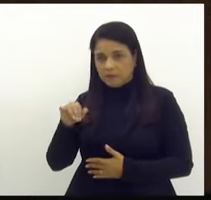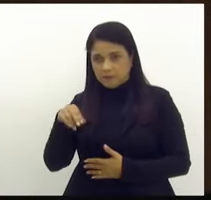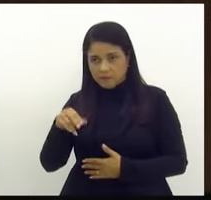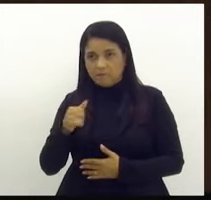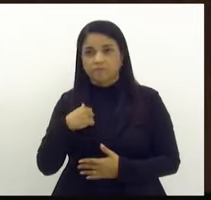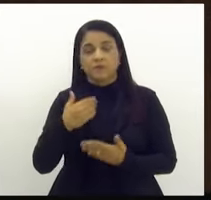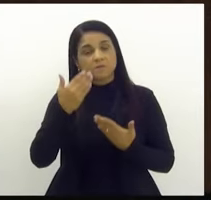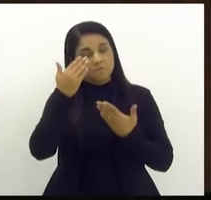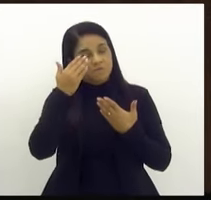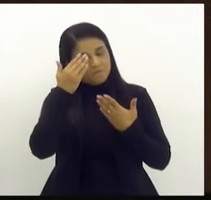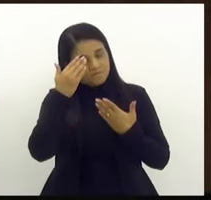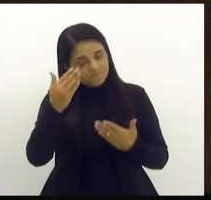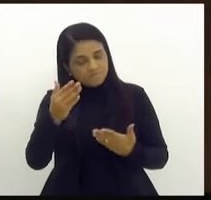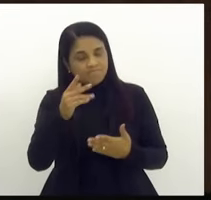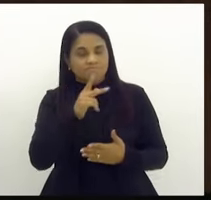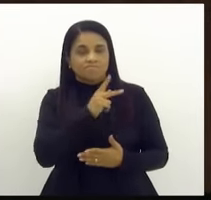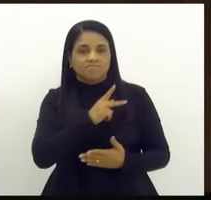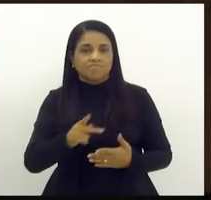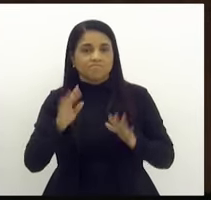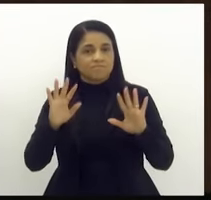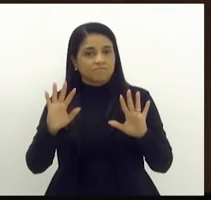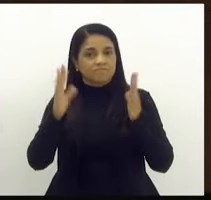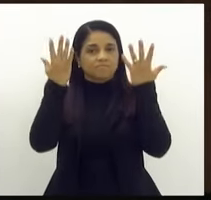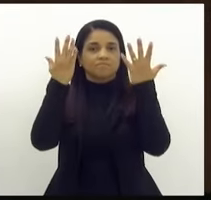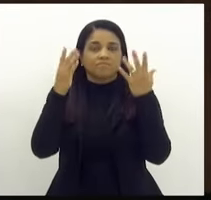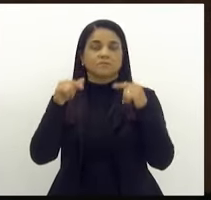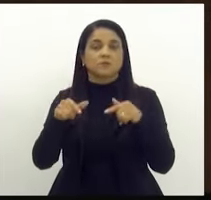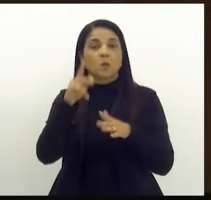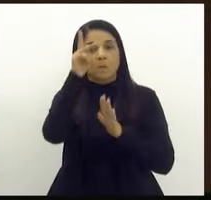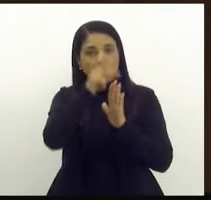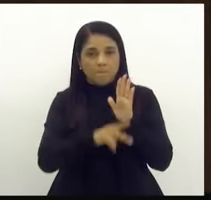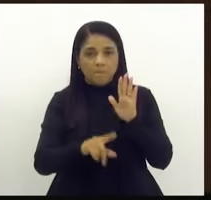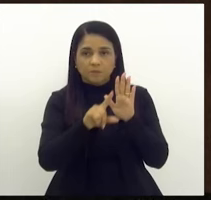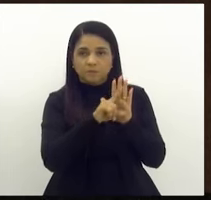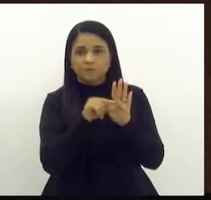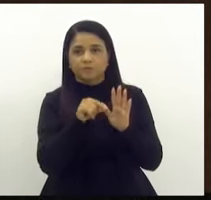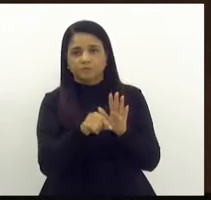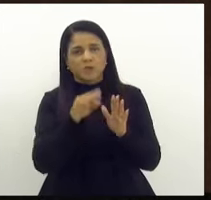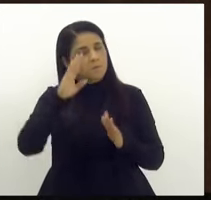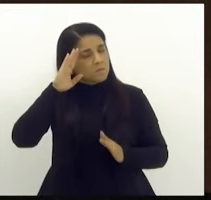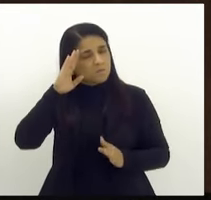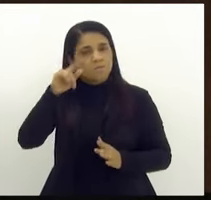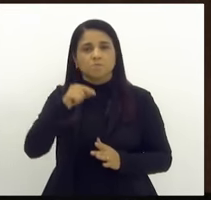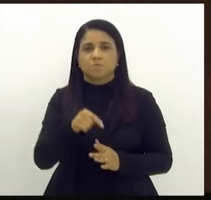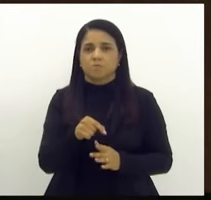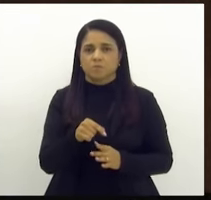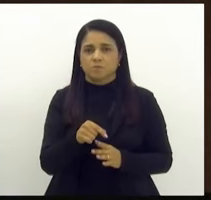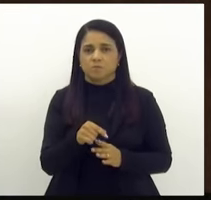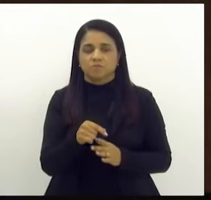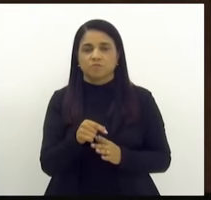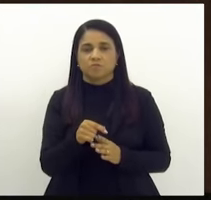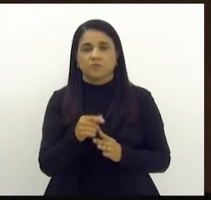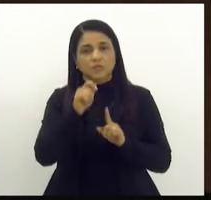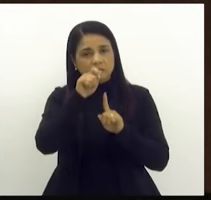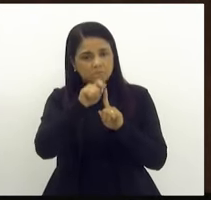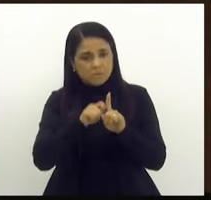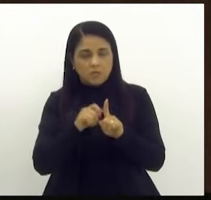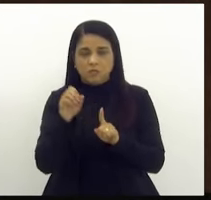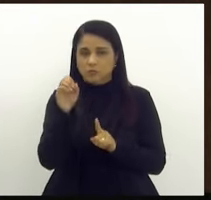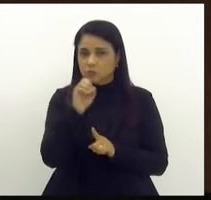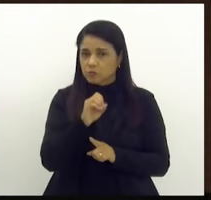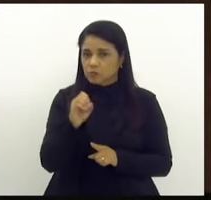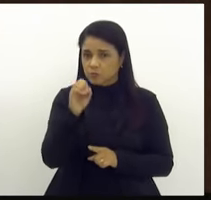de saudar pela por esse projeto considerando Principalmente nesse mês de outubro